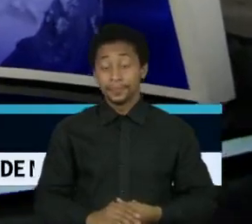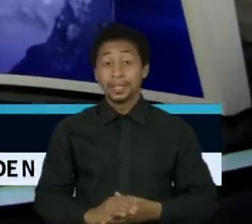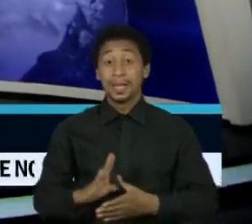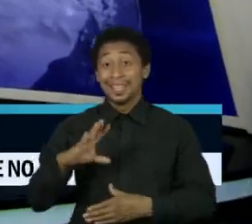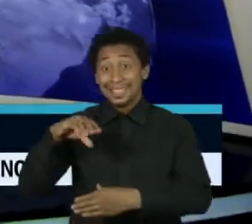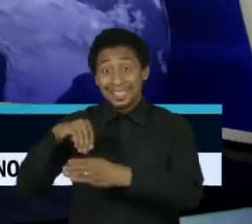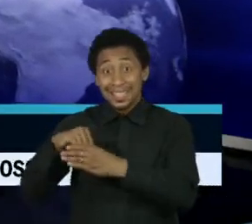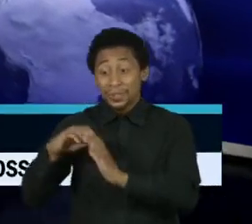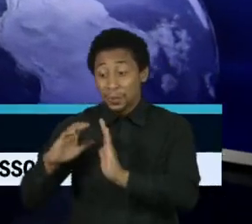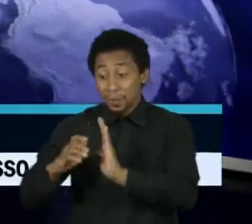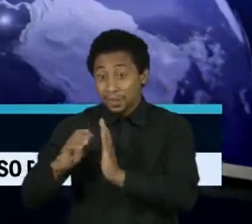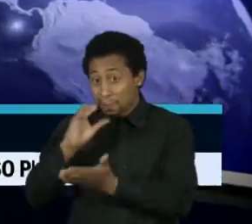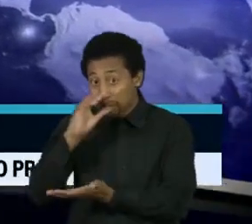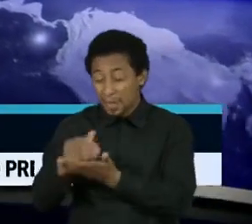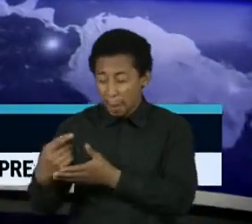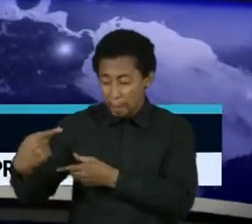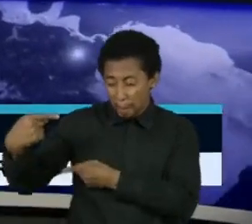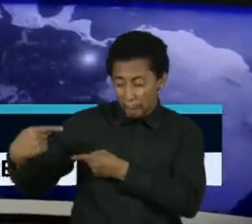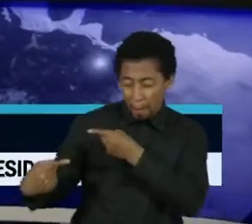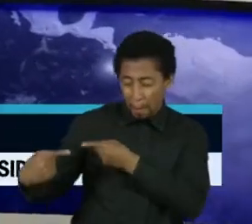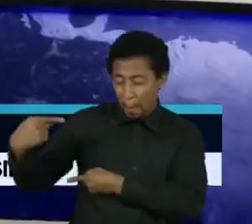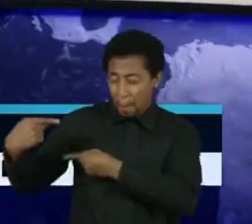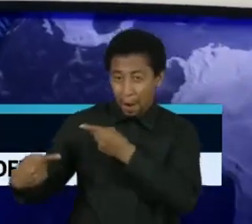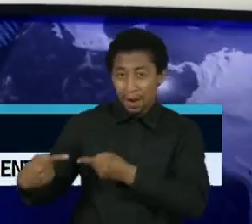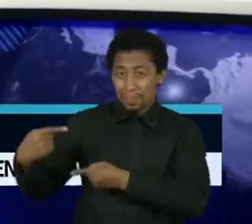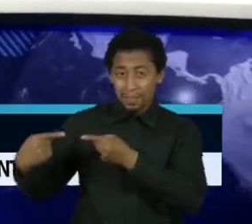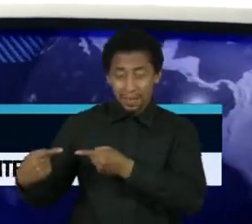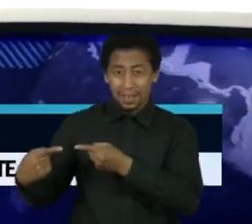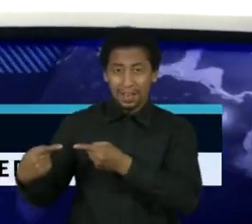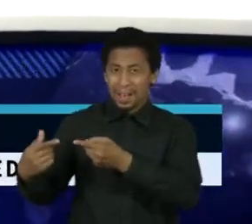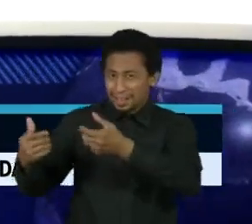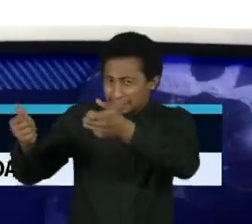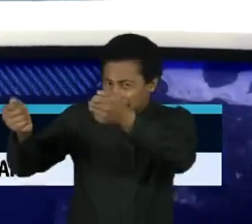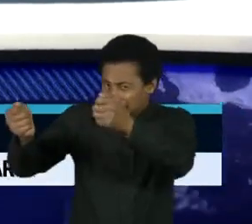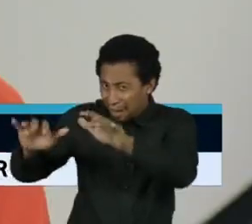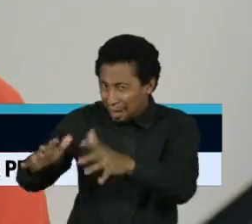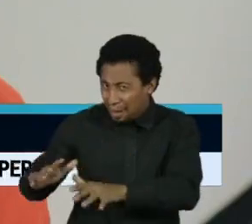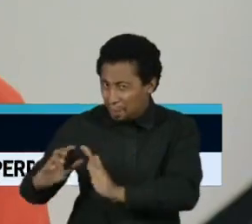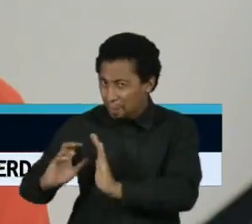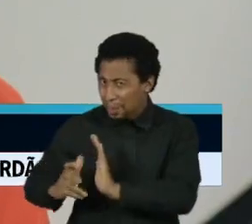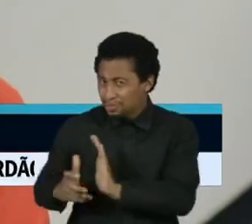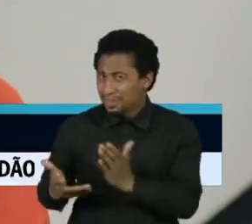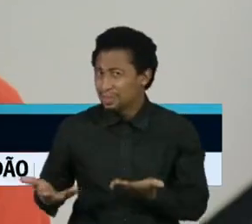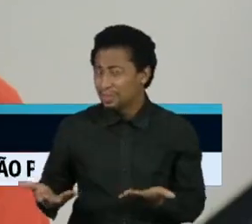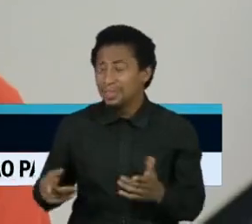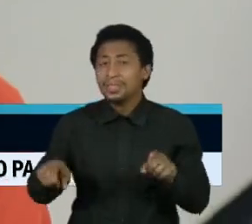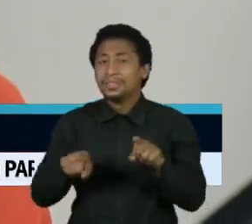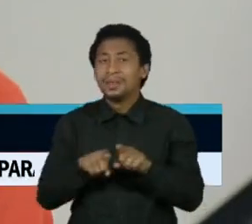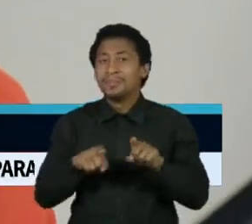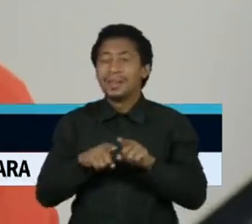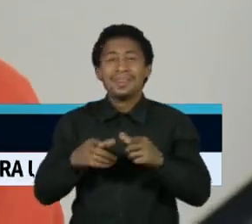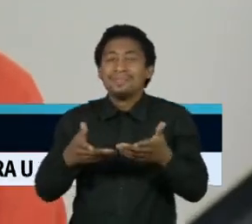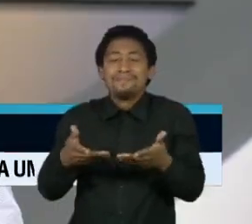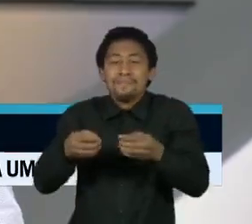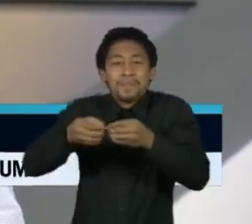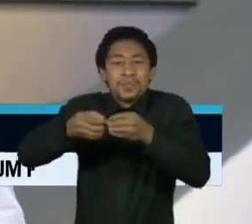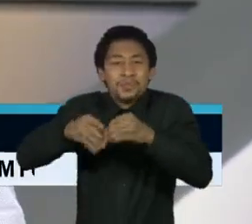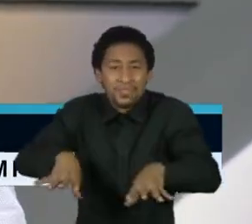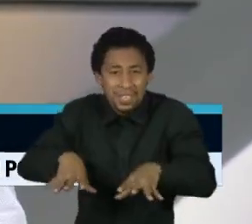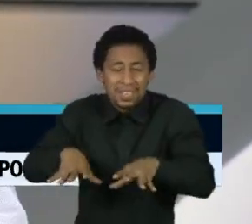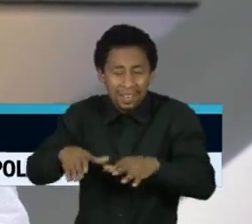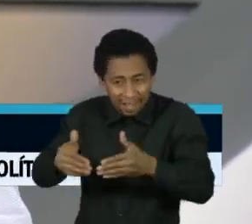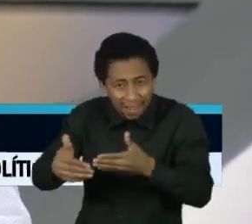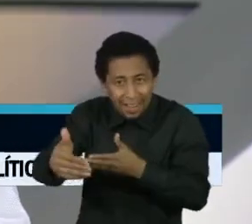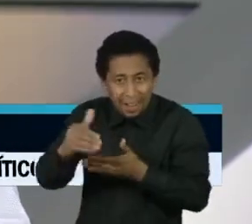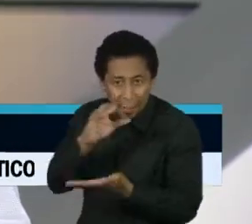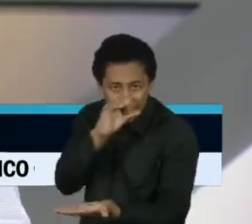Do PSDB mancha a história do partido e, como disse o nosso entrevistado, deslegitima as prévias tucanas?